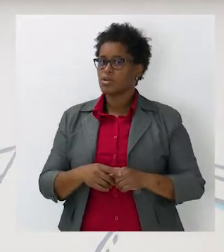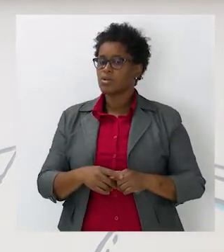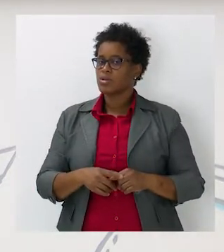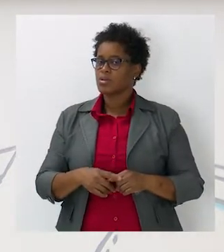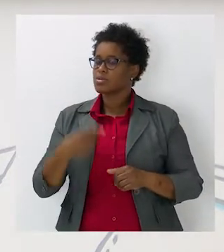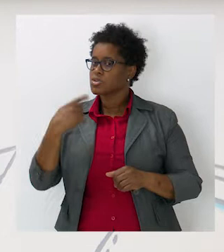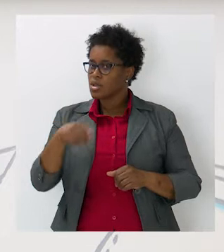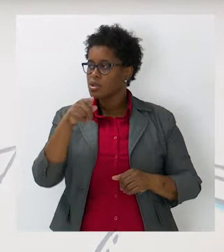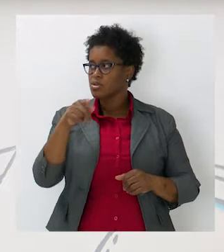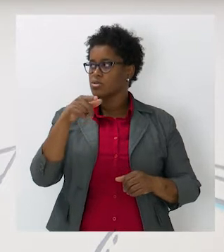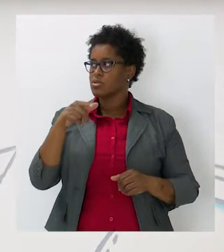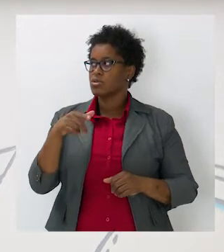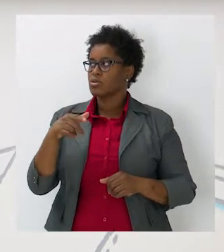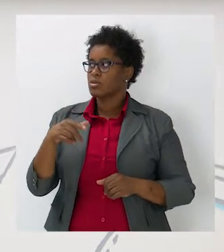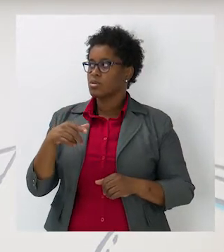Estão